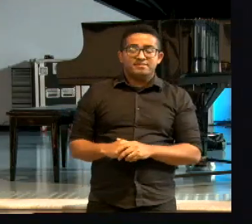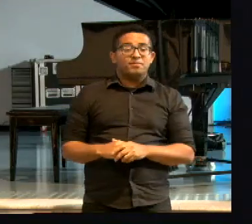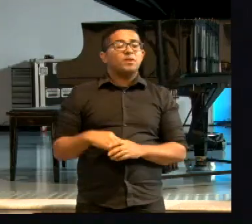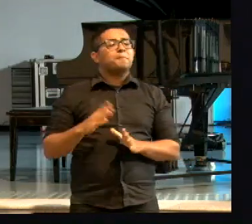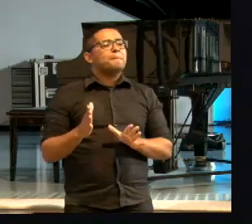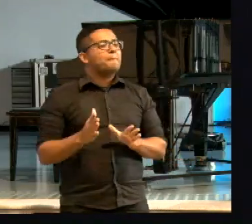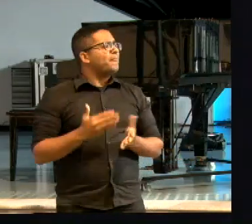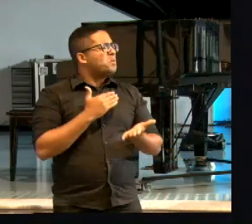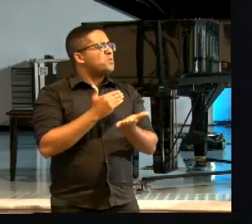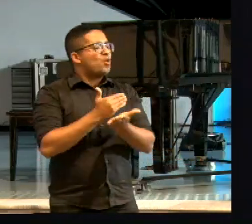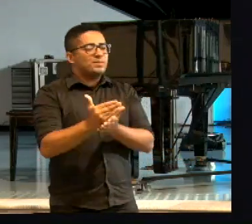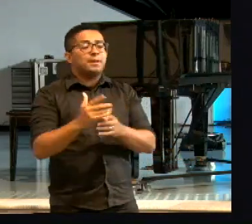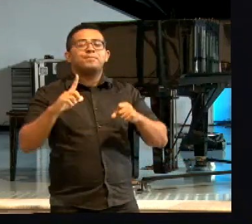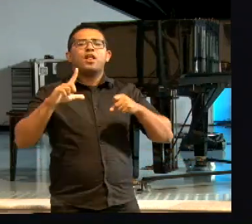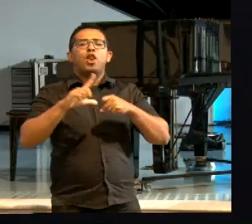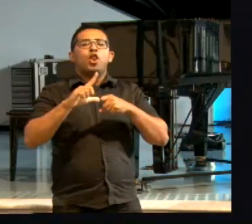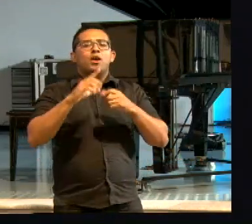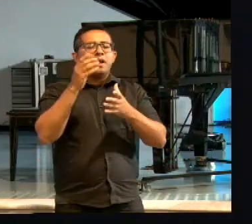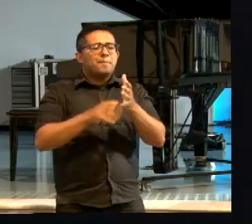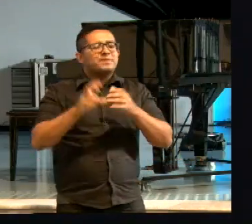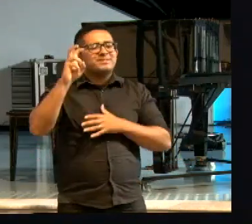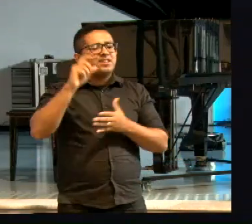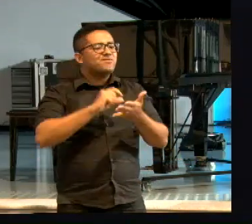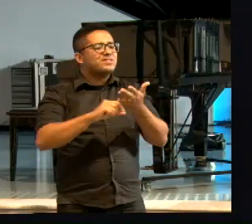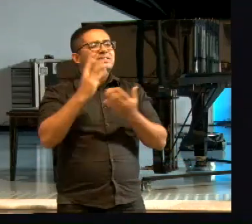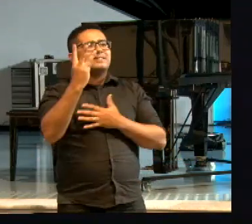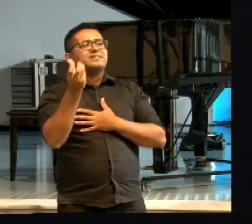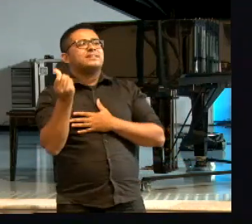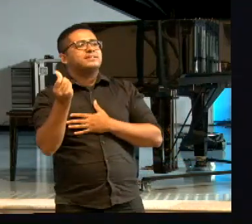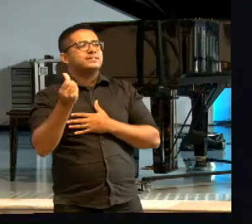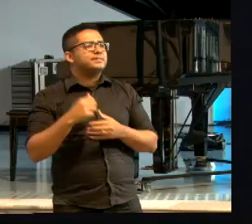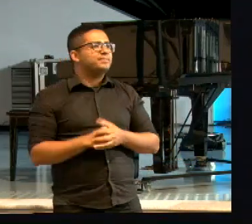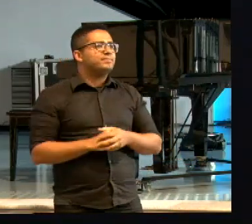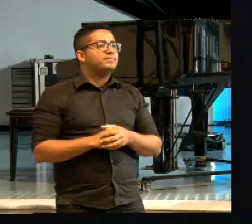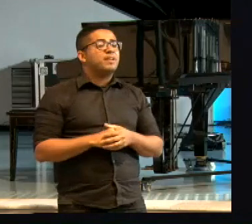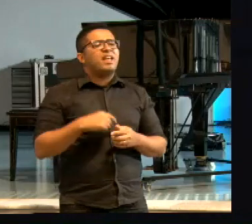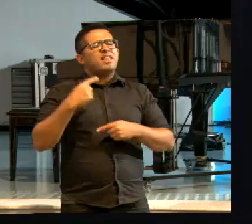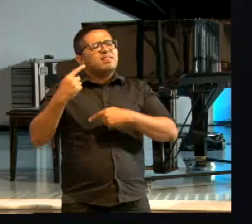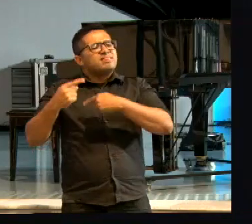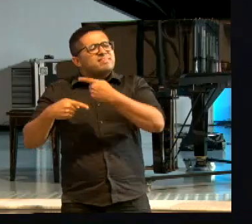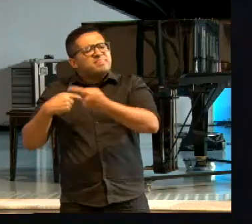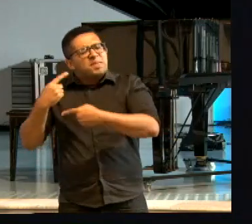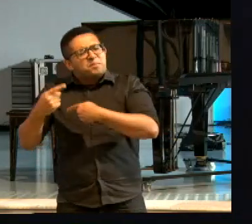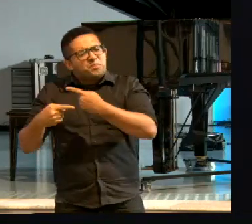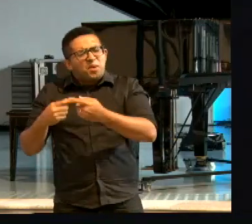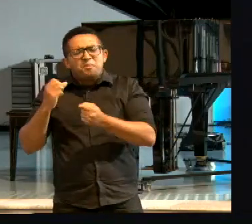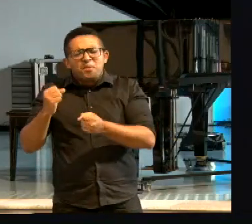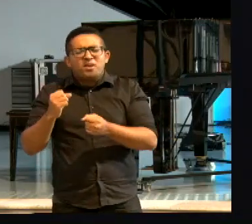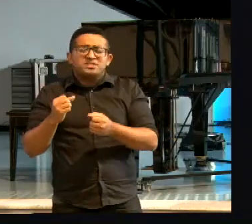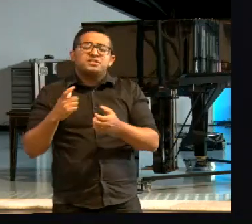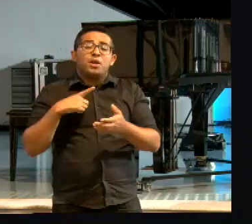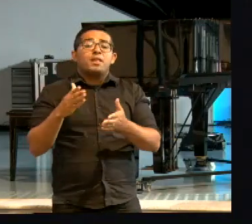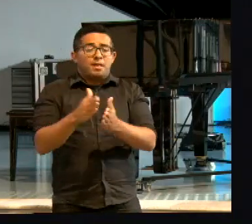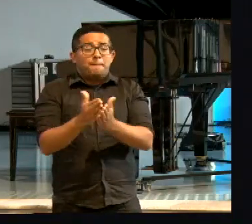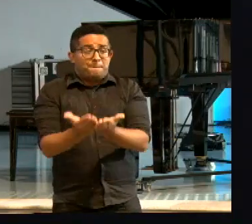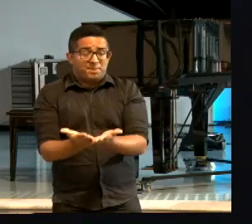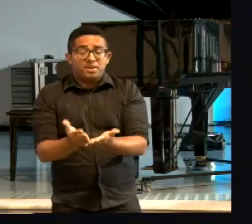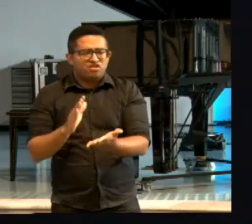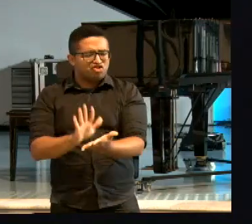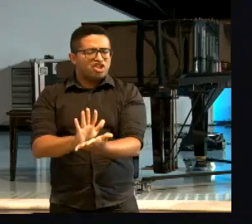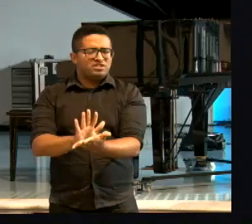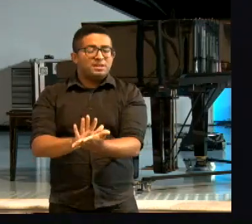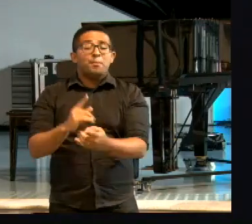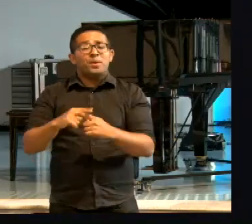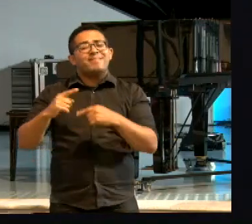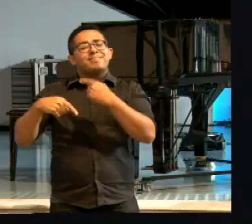Então vamos lá, Evangelho de Lucas, capítulo 5, versículo 36. Depois você pode deixar esse texto aberto, que em algum momento nós vamos